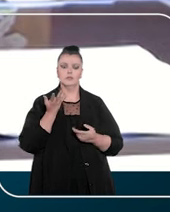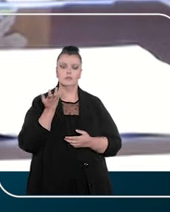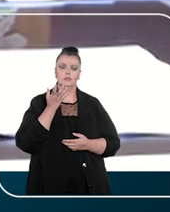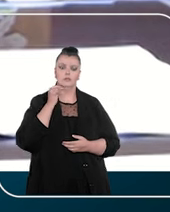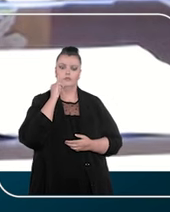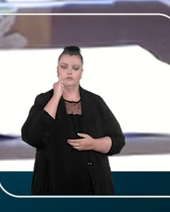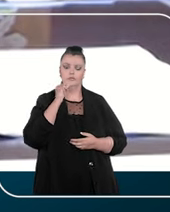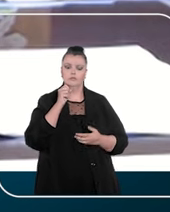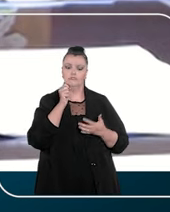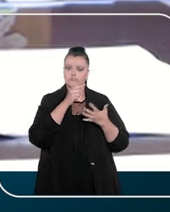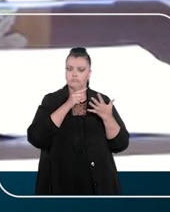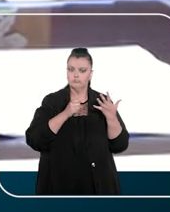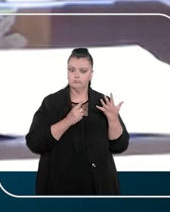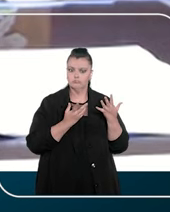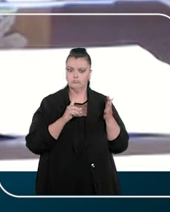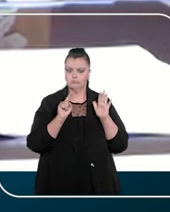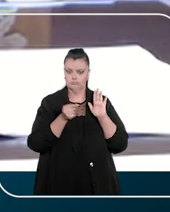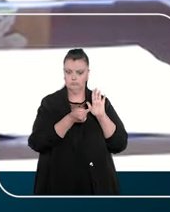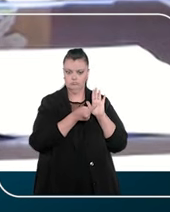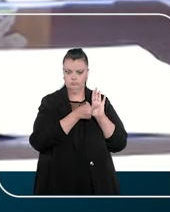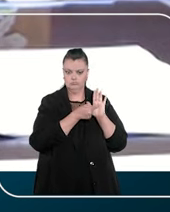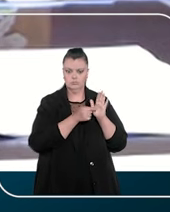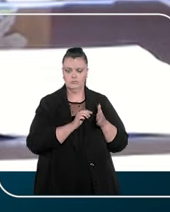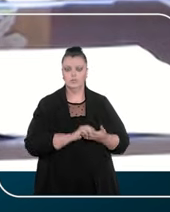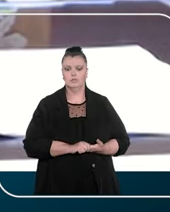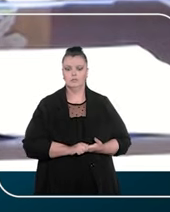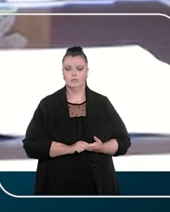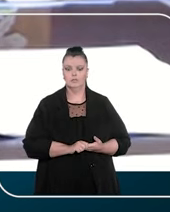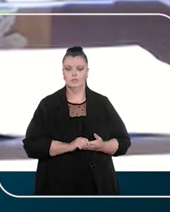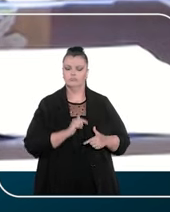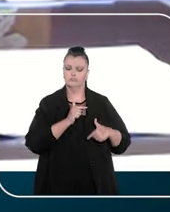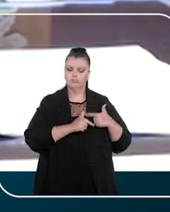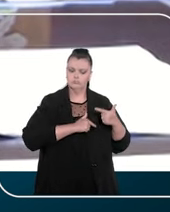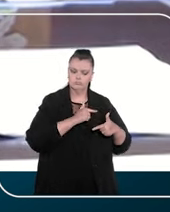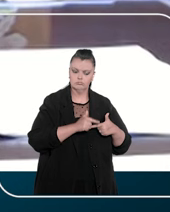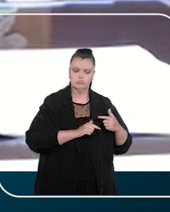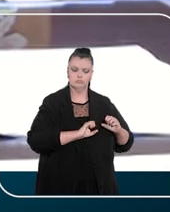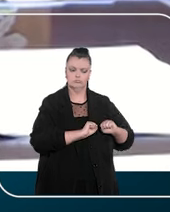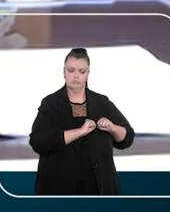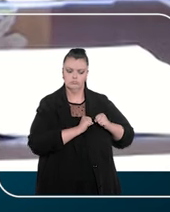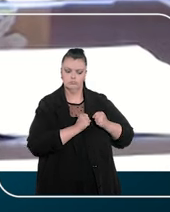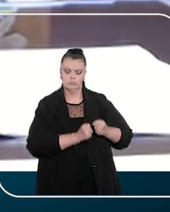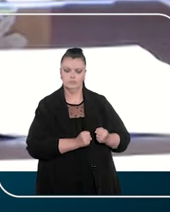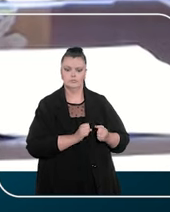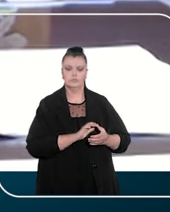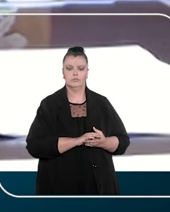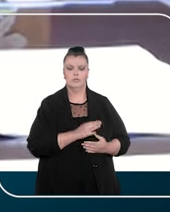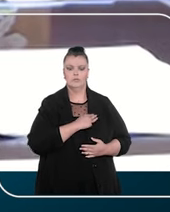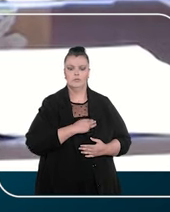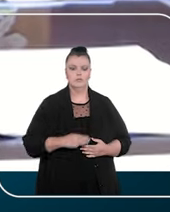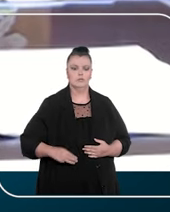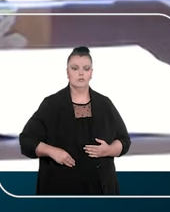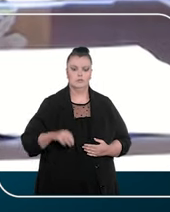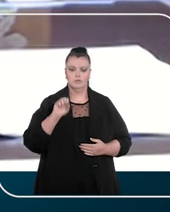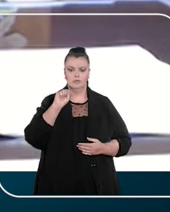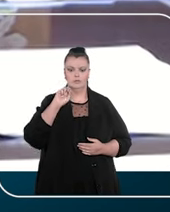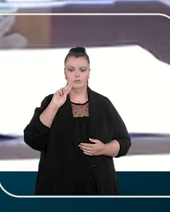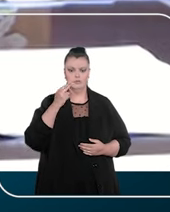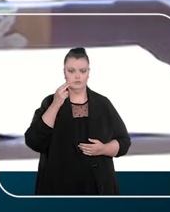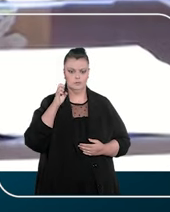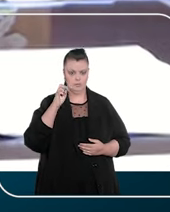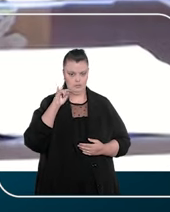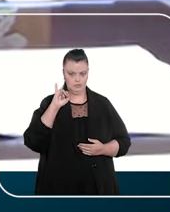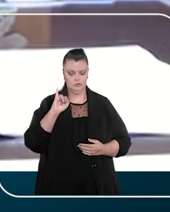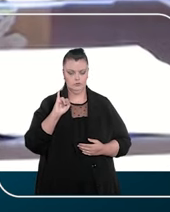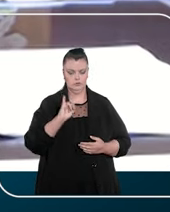que essa tarefa, né, essa luta do ministro Rogério Schietti Machado Cruz,